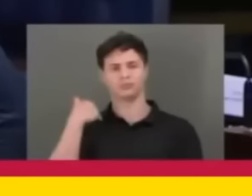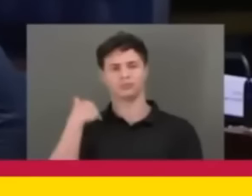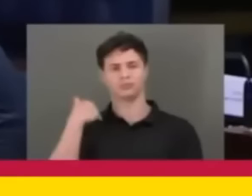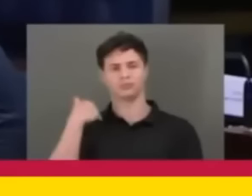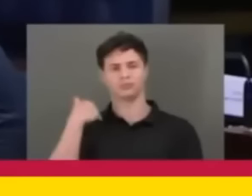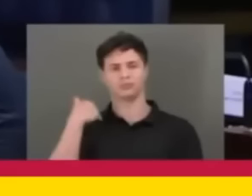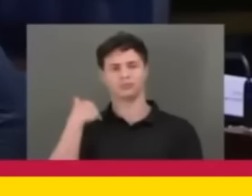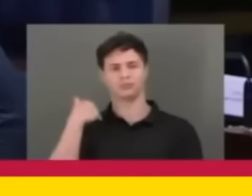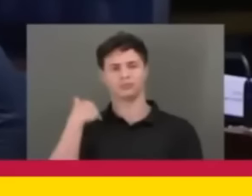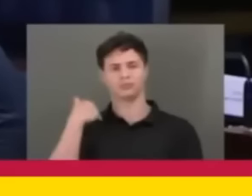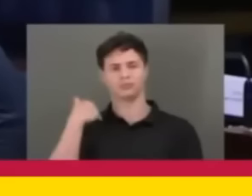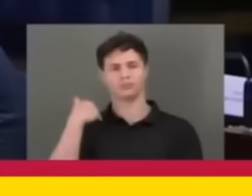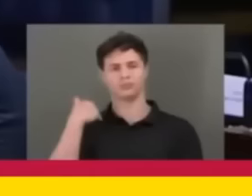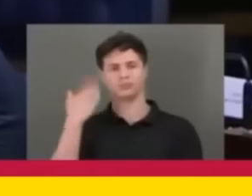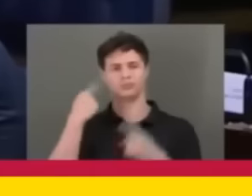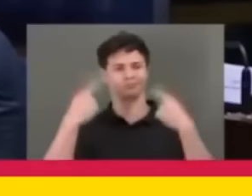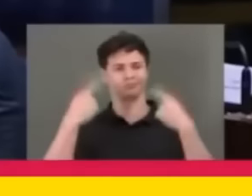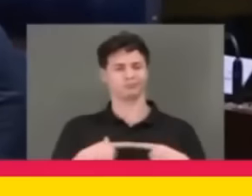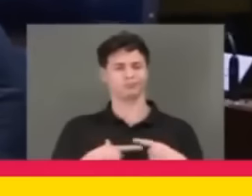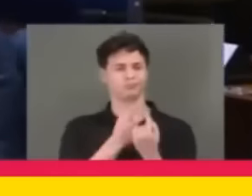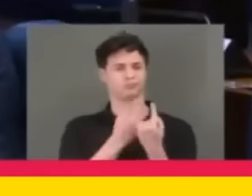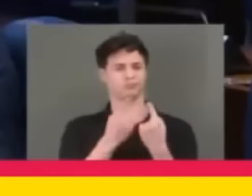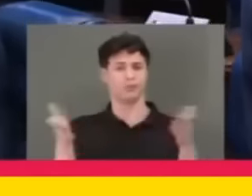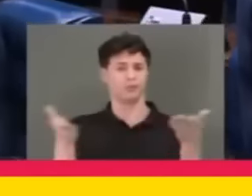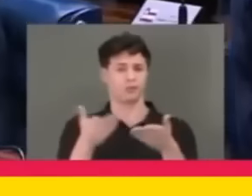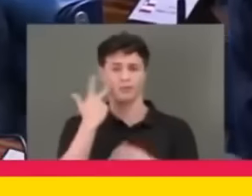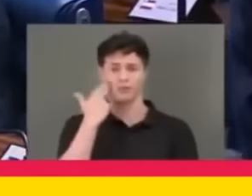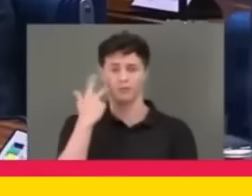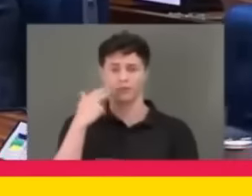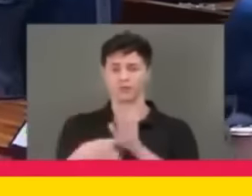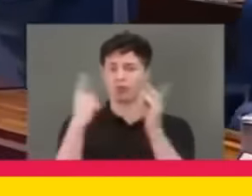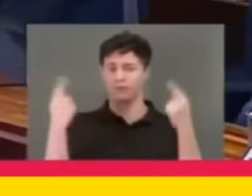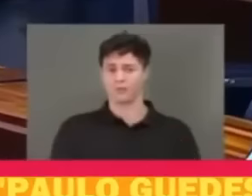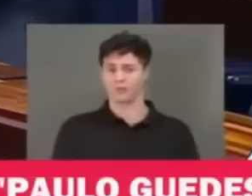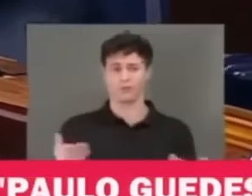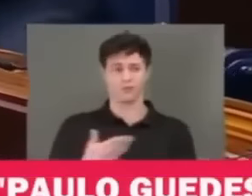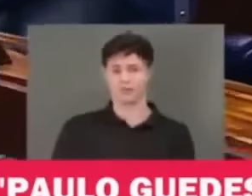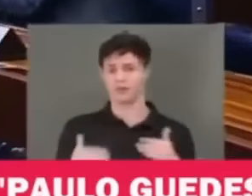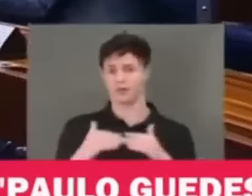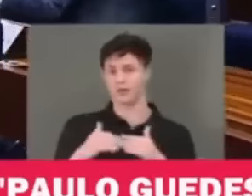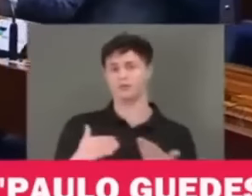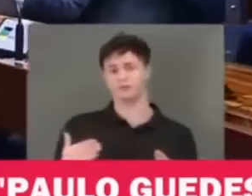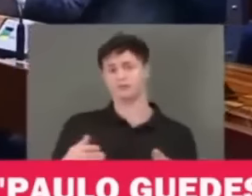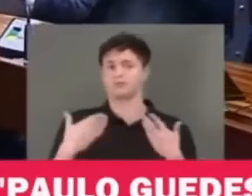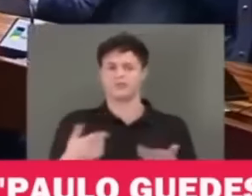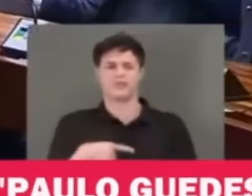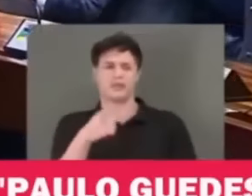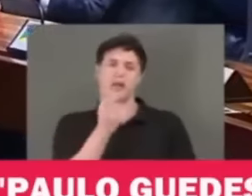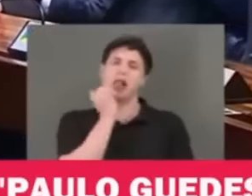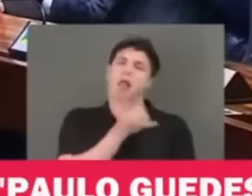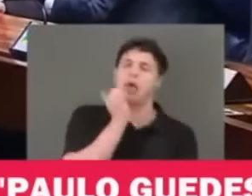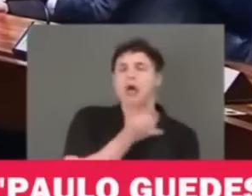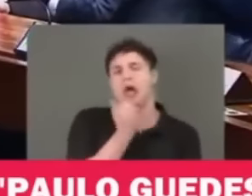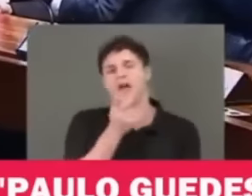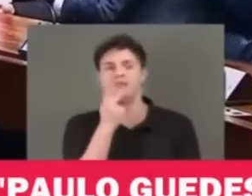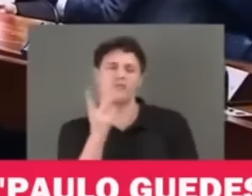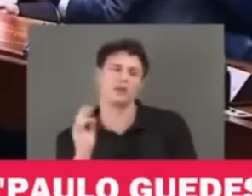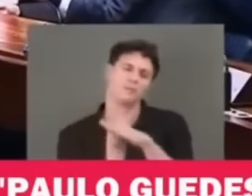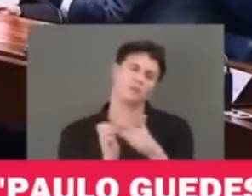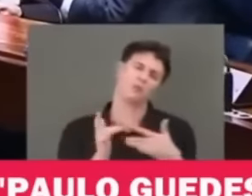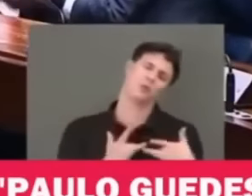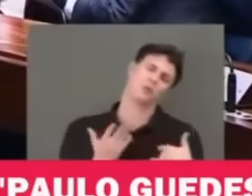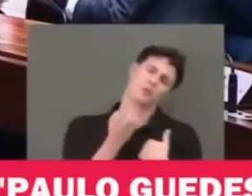vamos seguir aqui com a Mar zisa agora faz parte da oposição você contra também e o governo você a favor então não venha com essa lenga lenga que Empresário é bonzinho e que